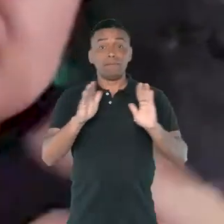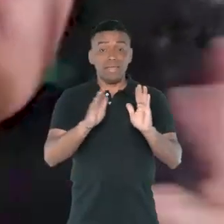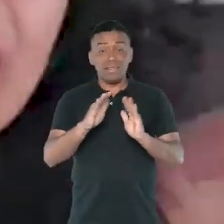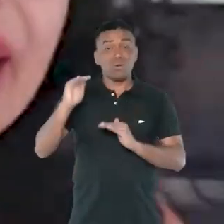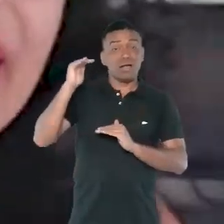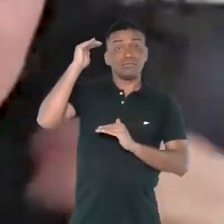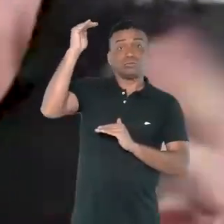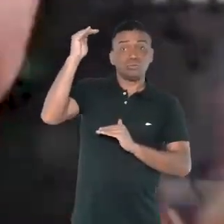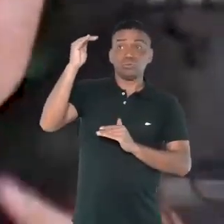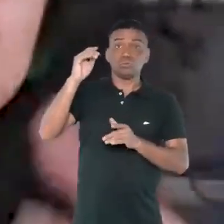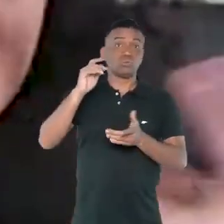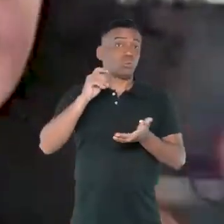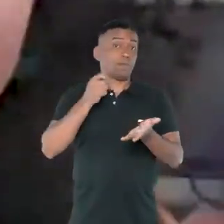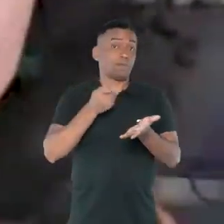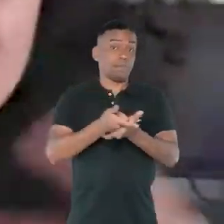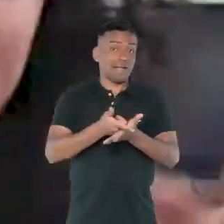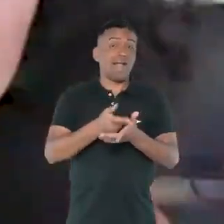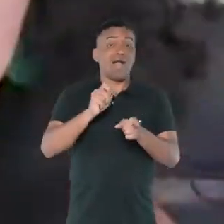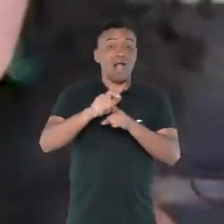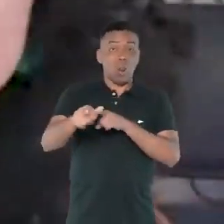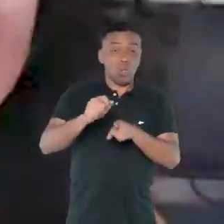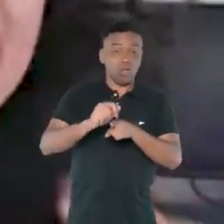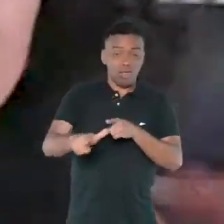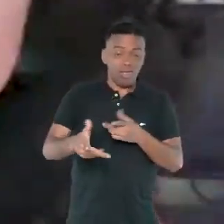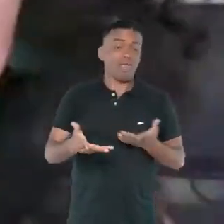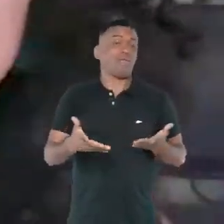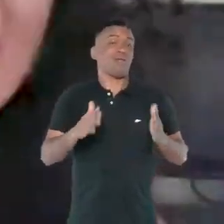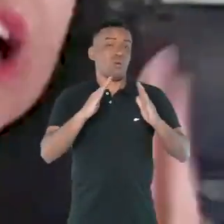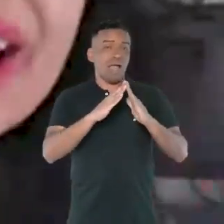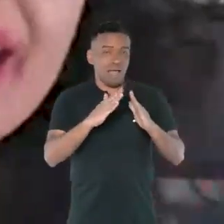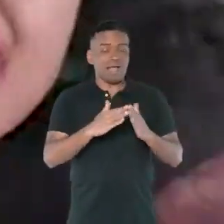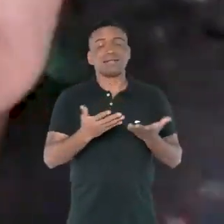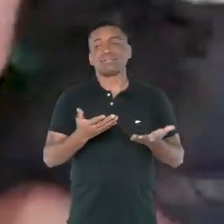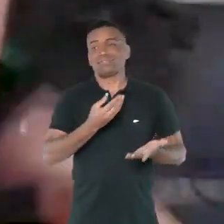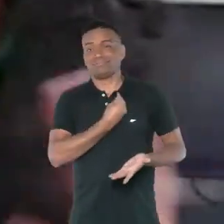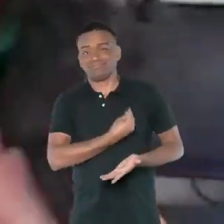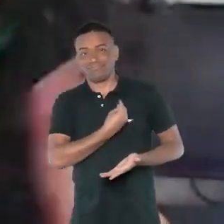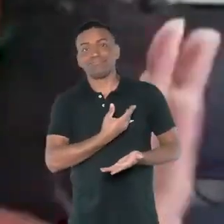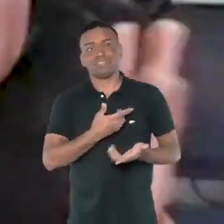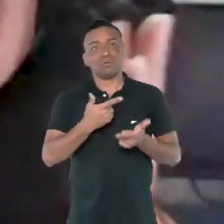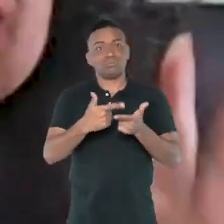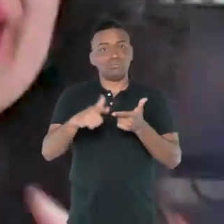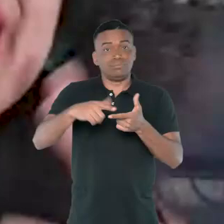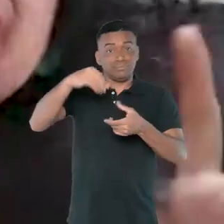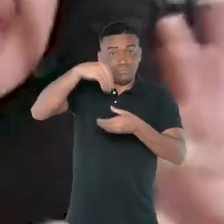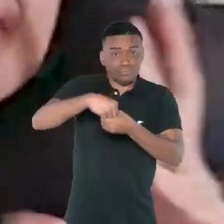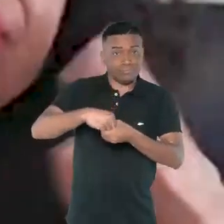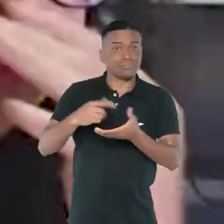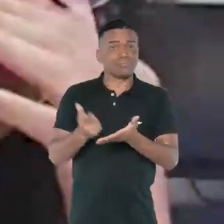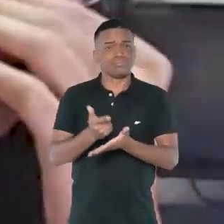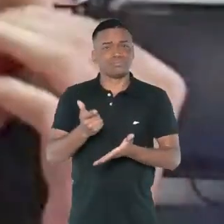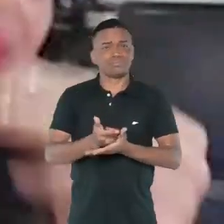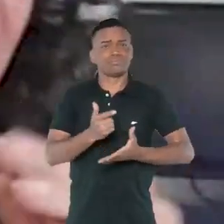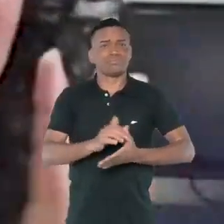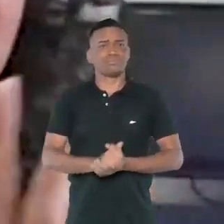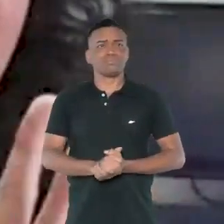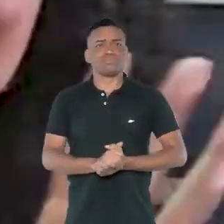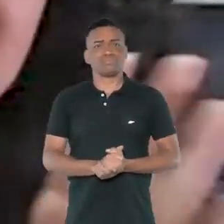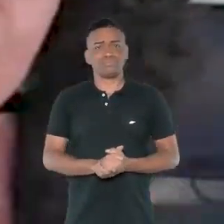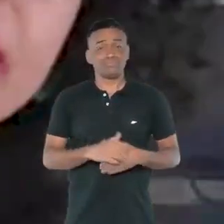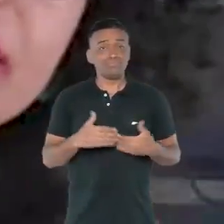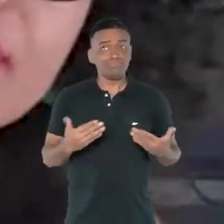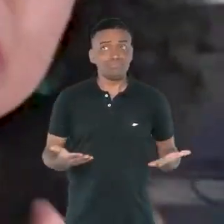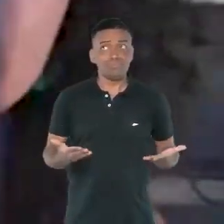E eu tô trazendo questões da fase adulta, né? Não tem problema de pagar aluguel, de viver, assim, enfim. Essa